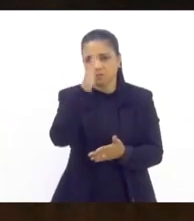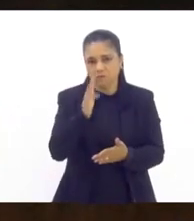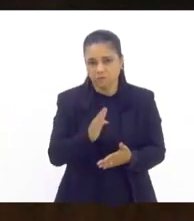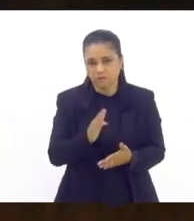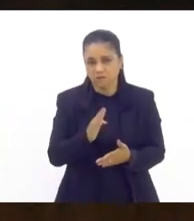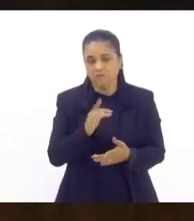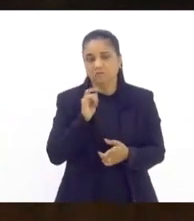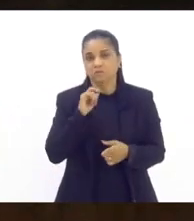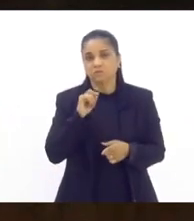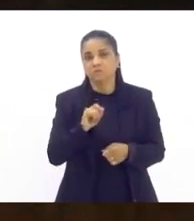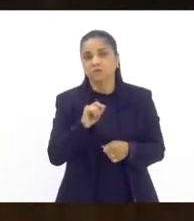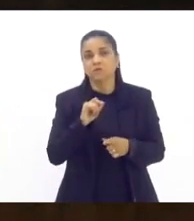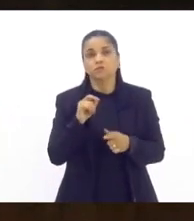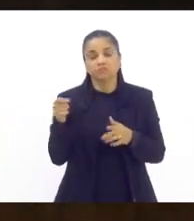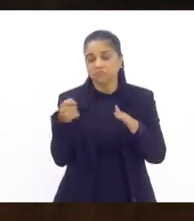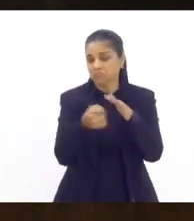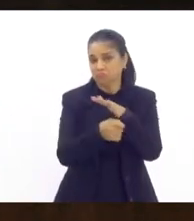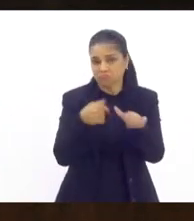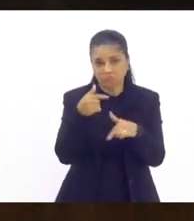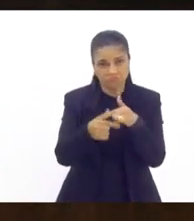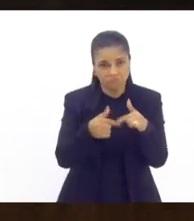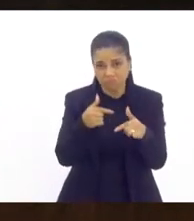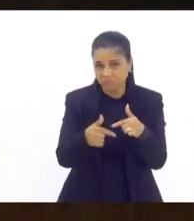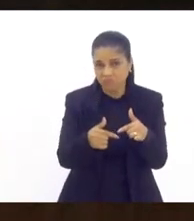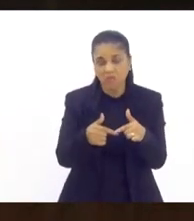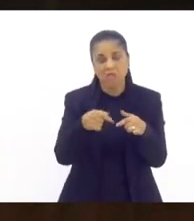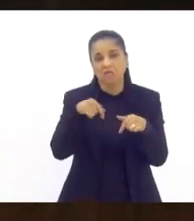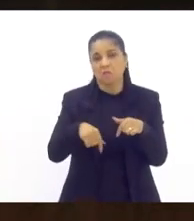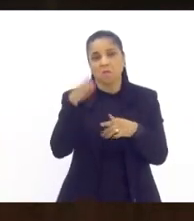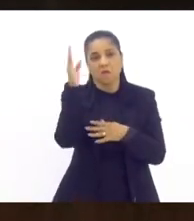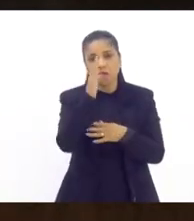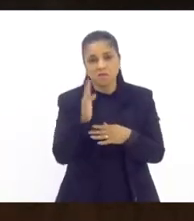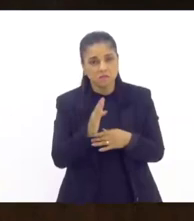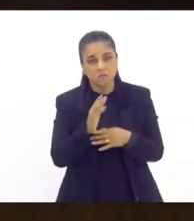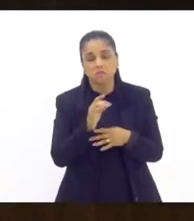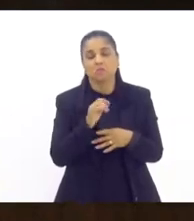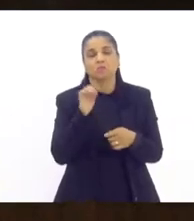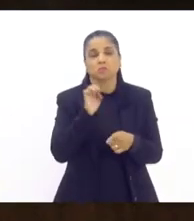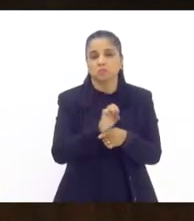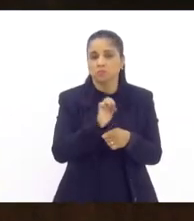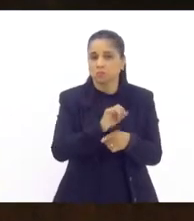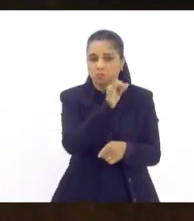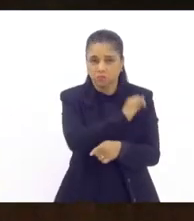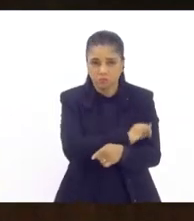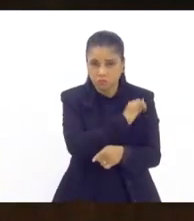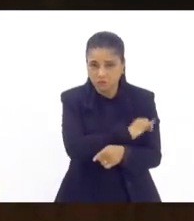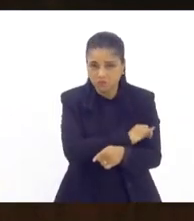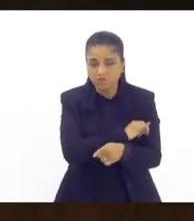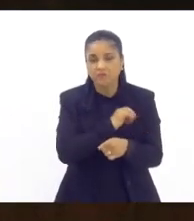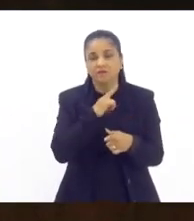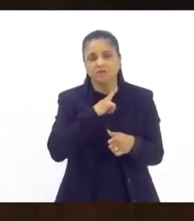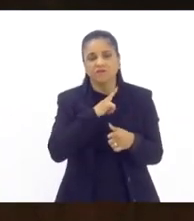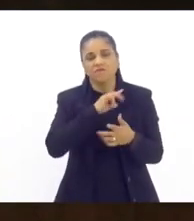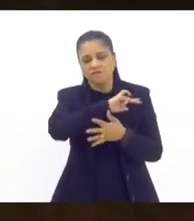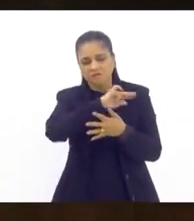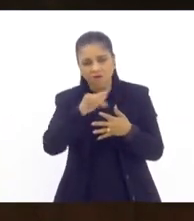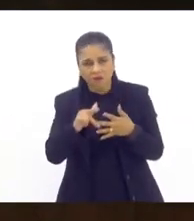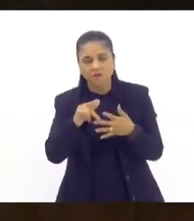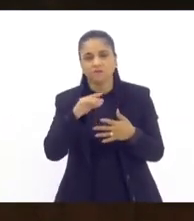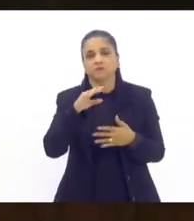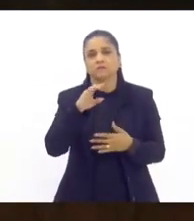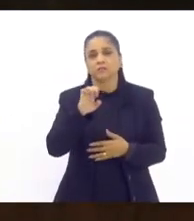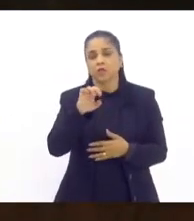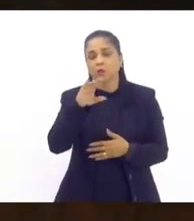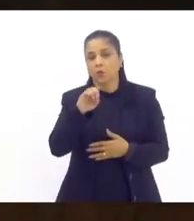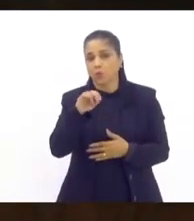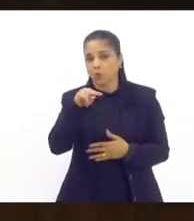rentismo e que não gera emprego nem renda no nosso país e no nosso estado. Então, economistas de várias correntes têm se